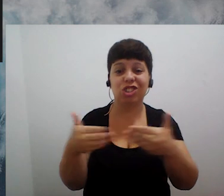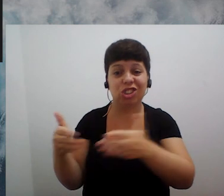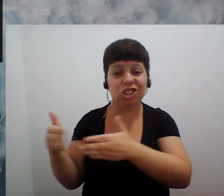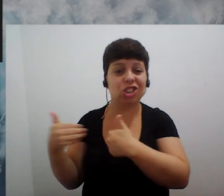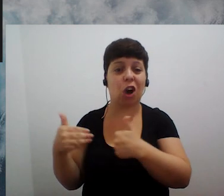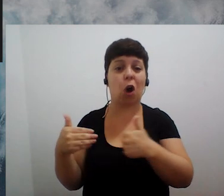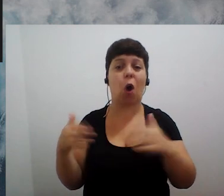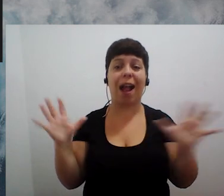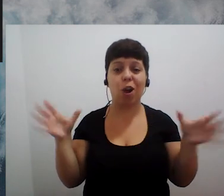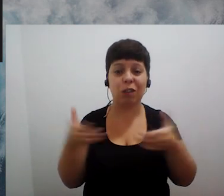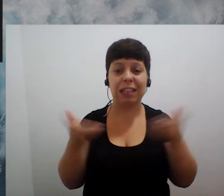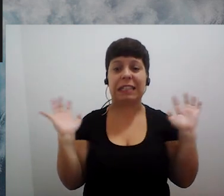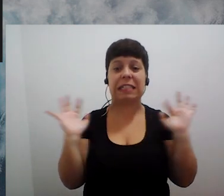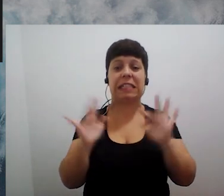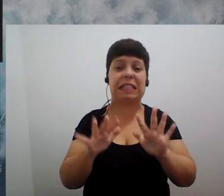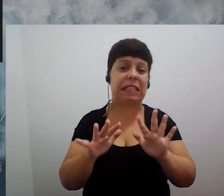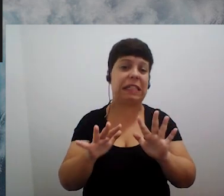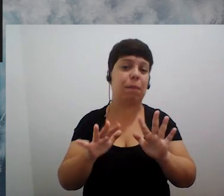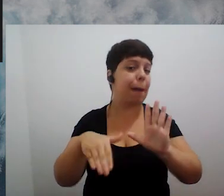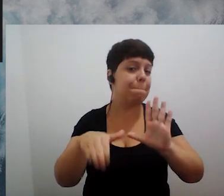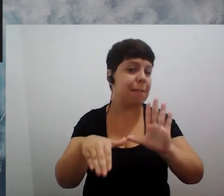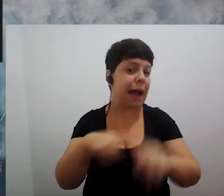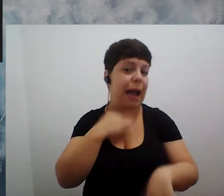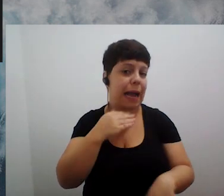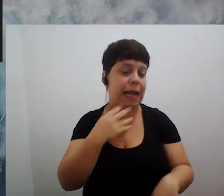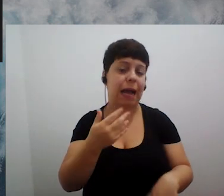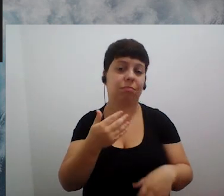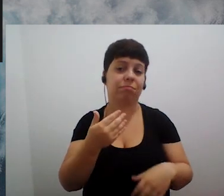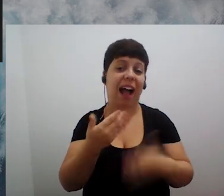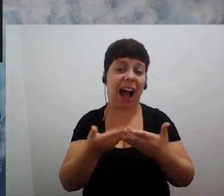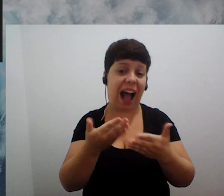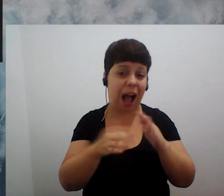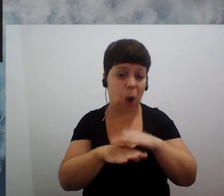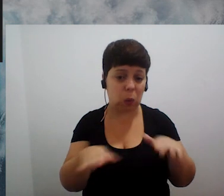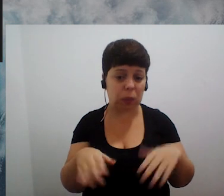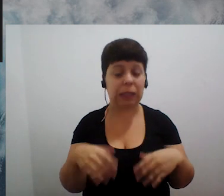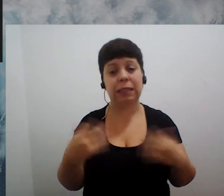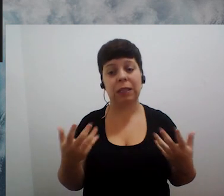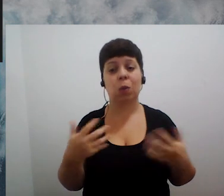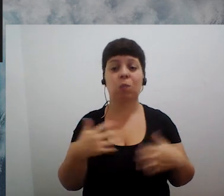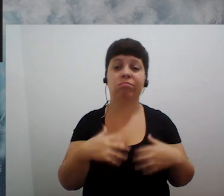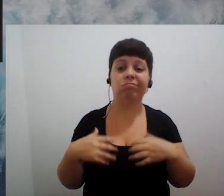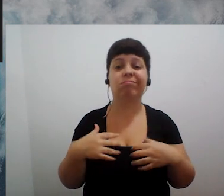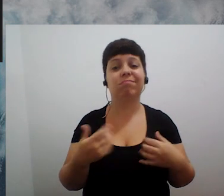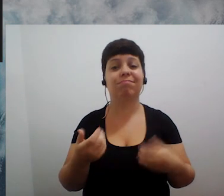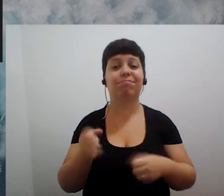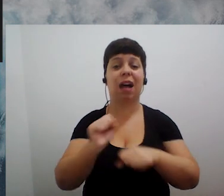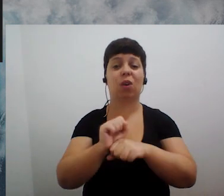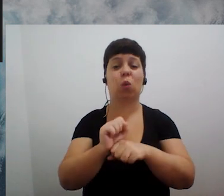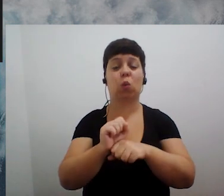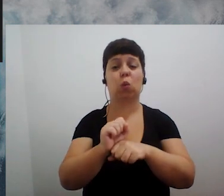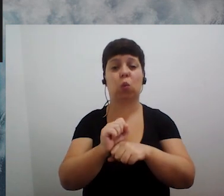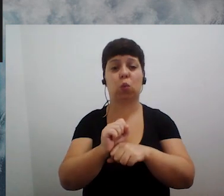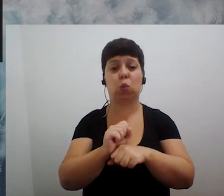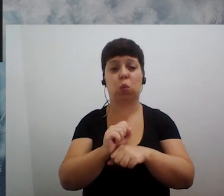podia reunir a galera, não podia trazer a galera para a praia, não teve aula. Então, nós também ficamos um pouco... Deu uma